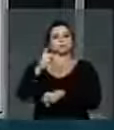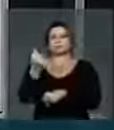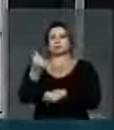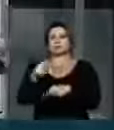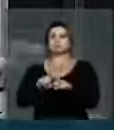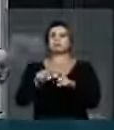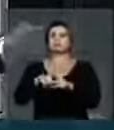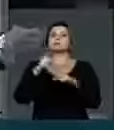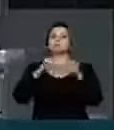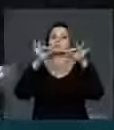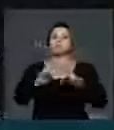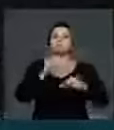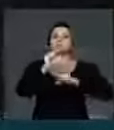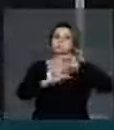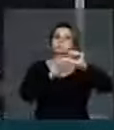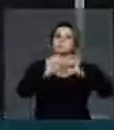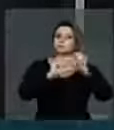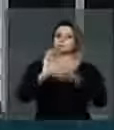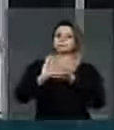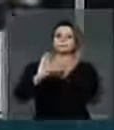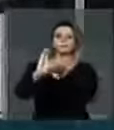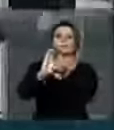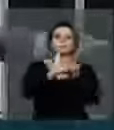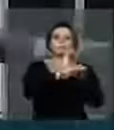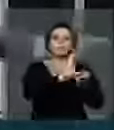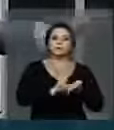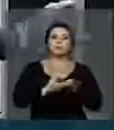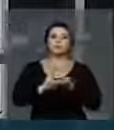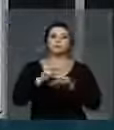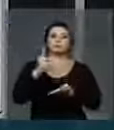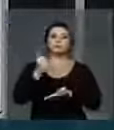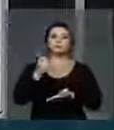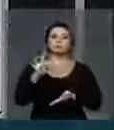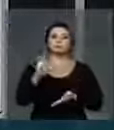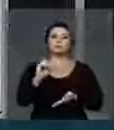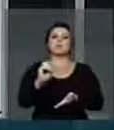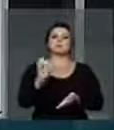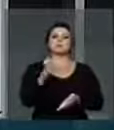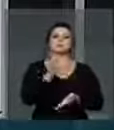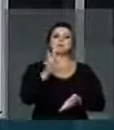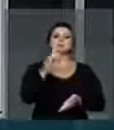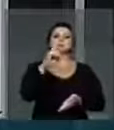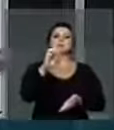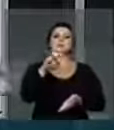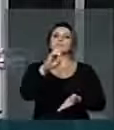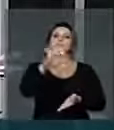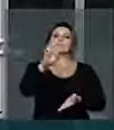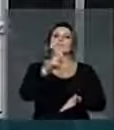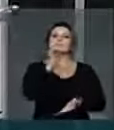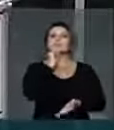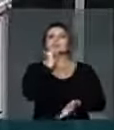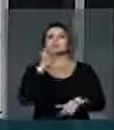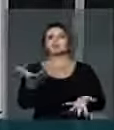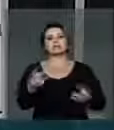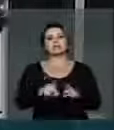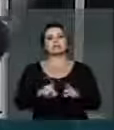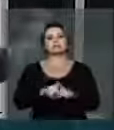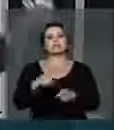isso seja corrigido, é preciso que seja revisto esse Pacto Federativo no que diz respeito, por exemplo,